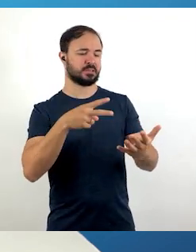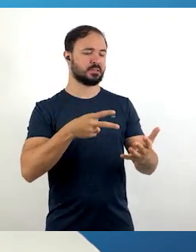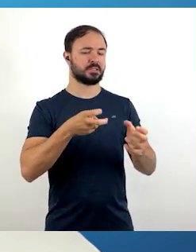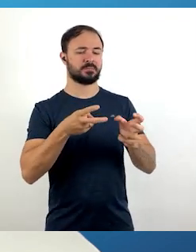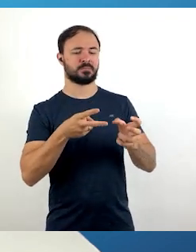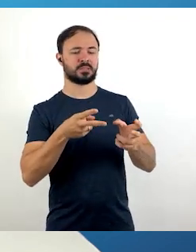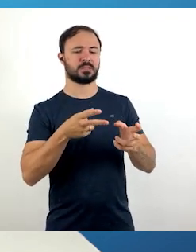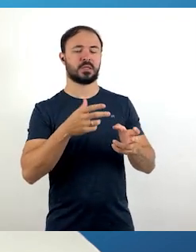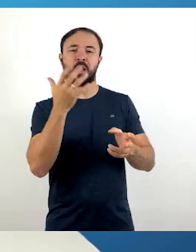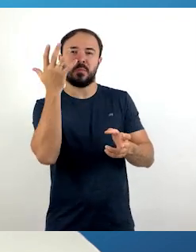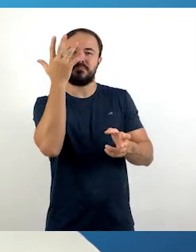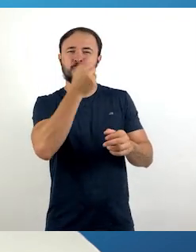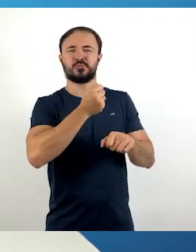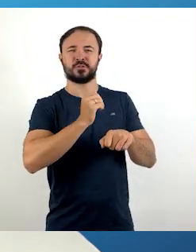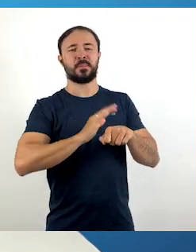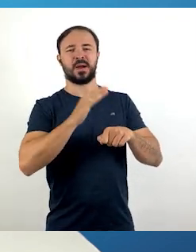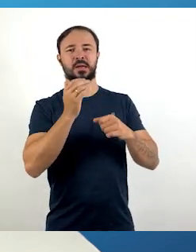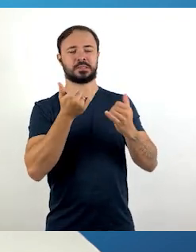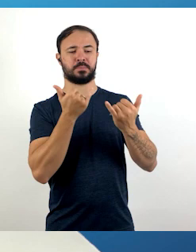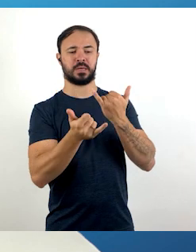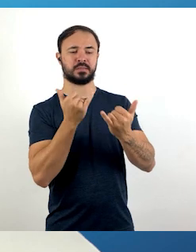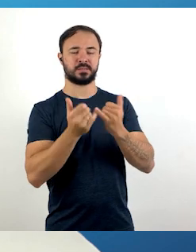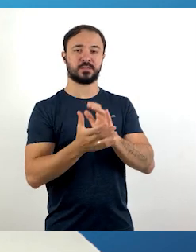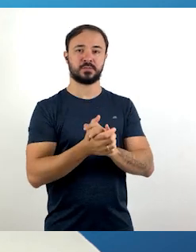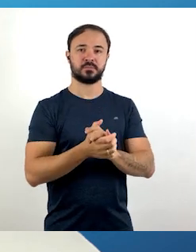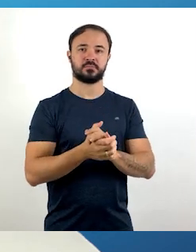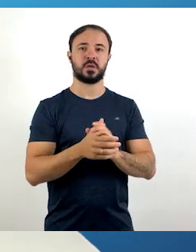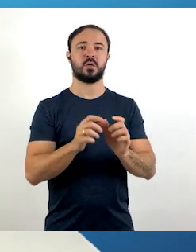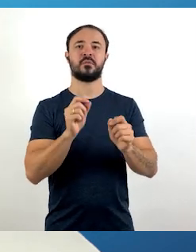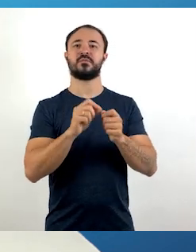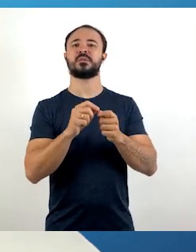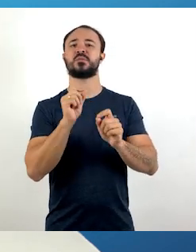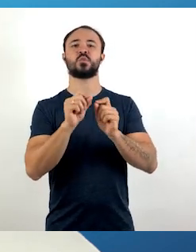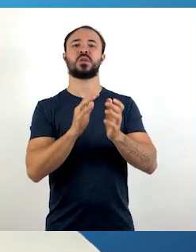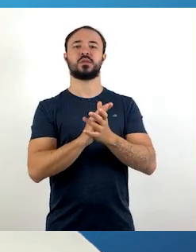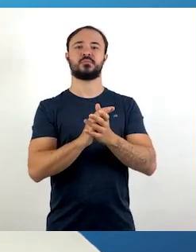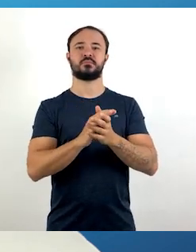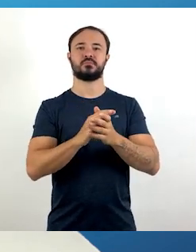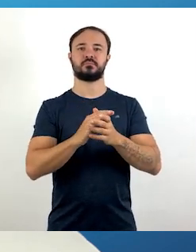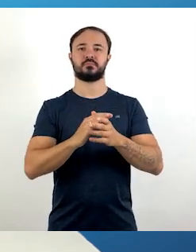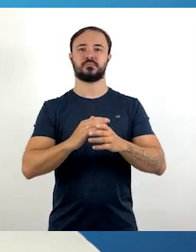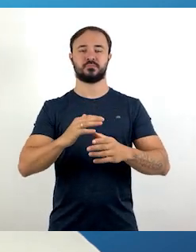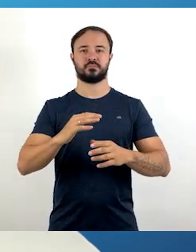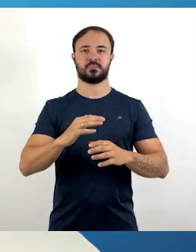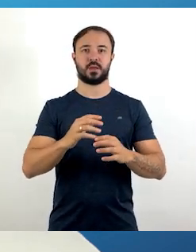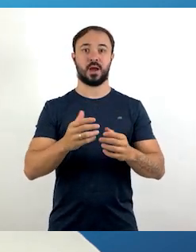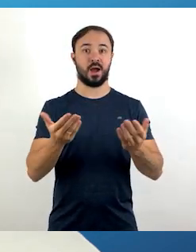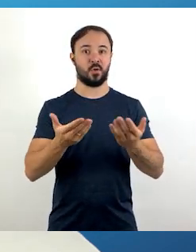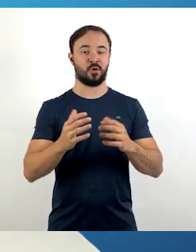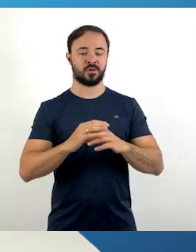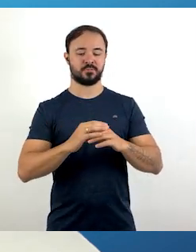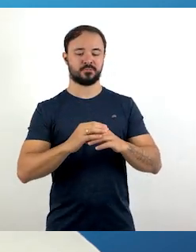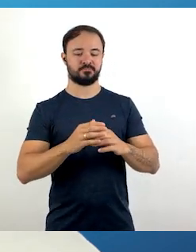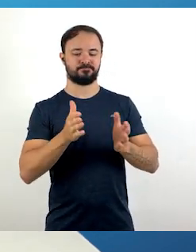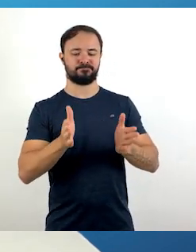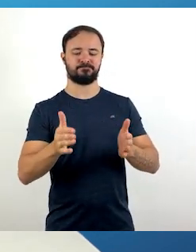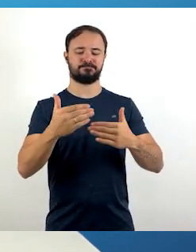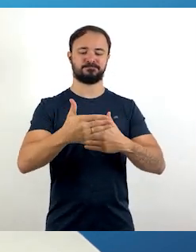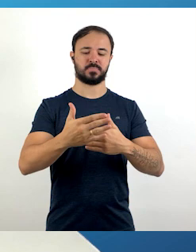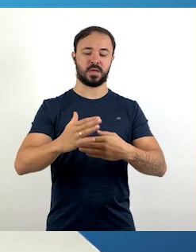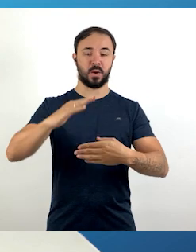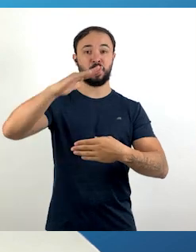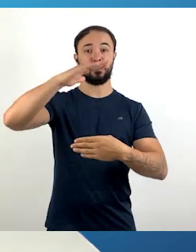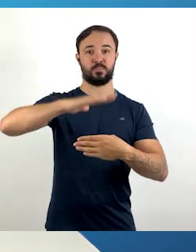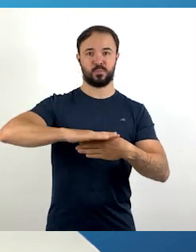das locomotivas a vapor, nós vamos encaixar um teto para ela, onde vai proteger